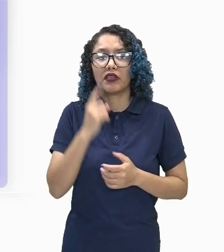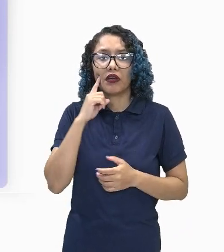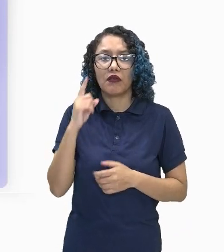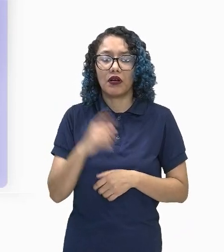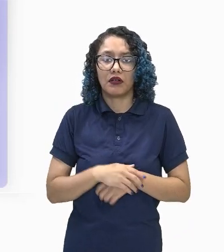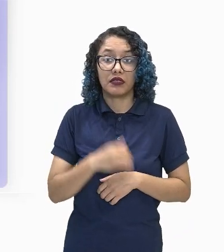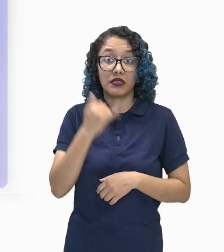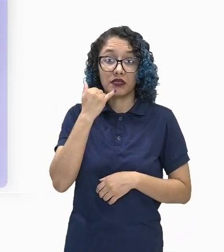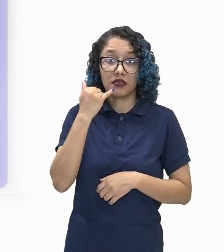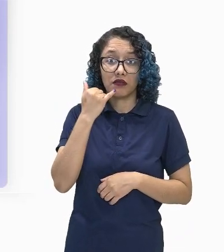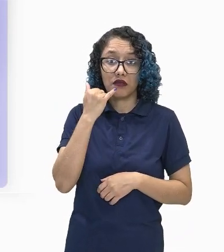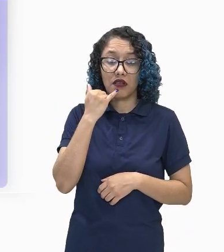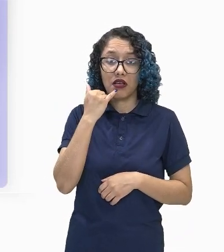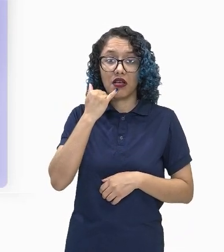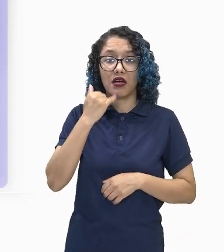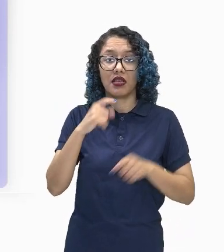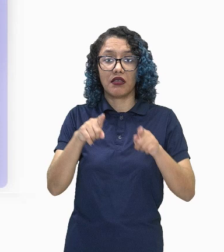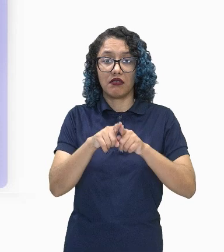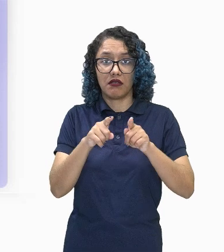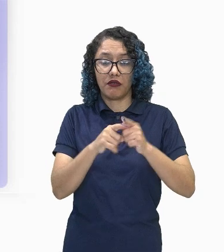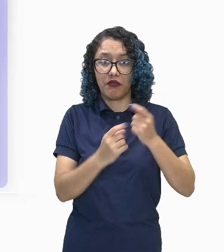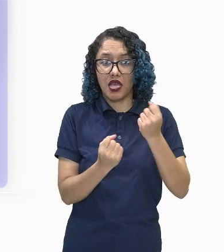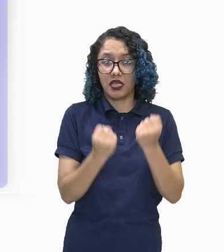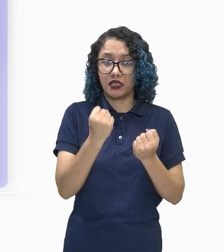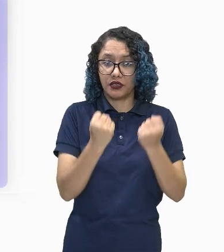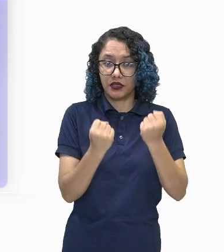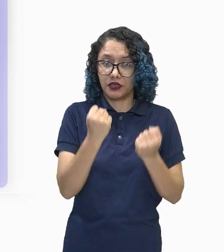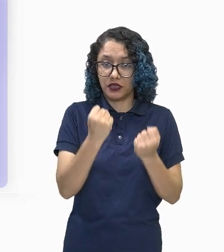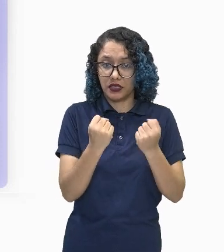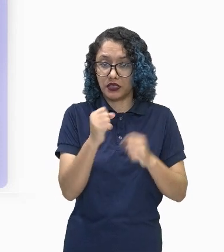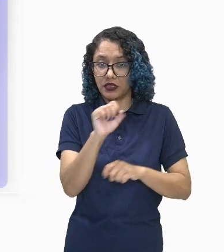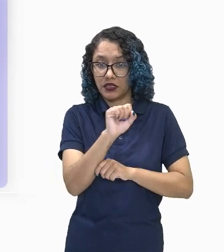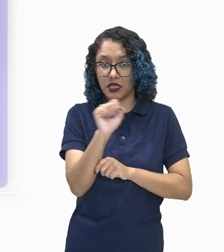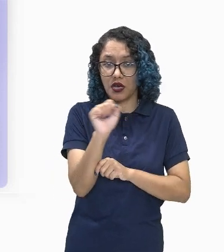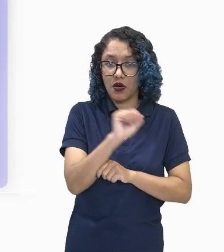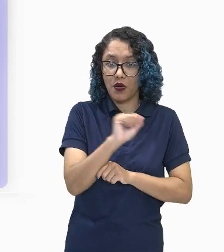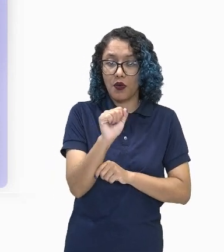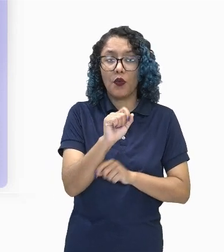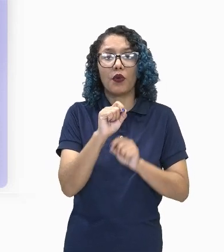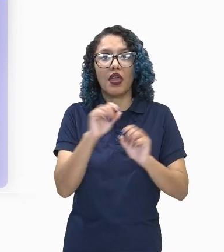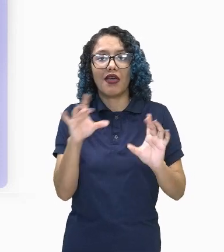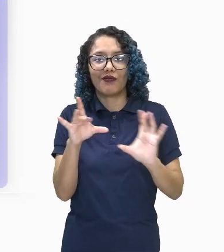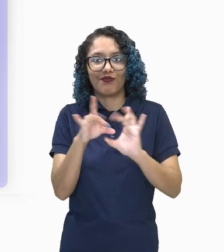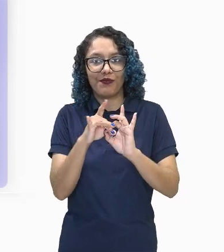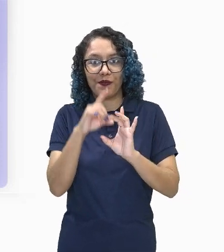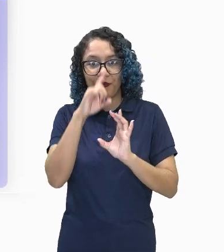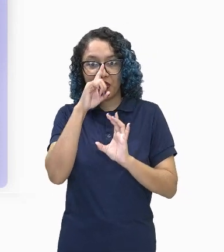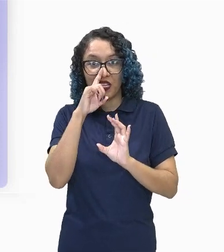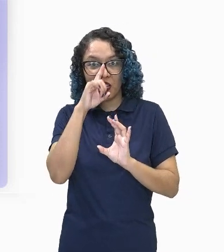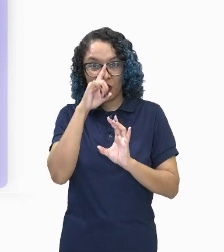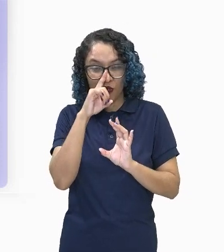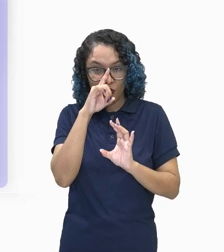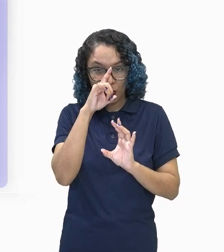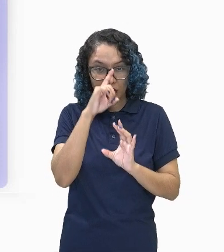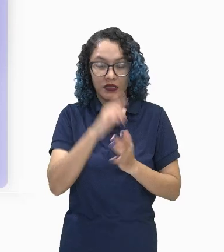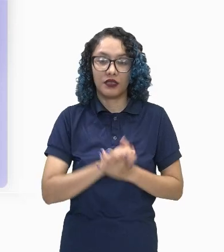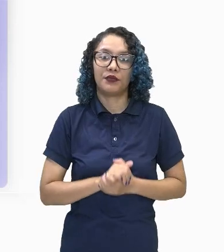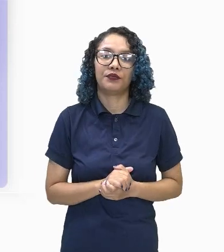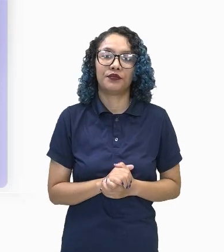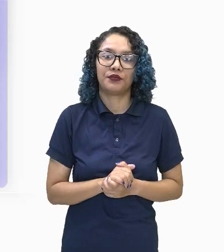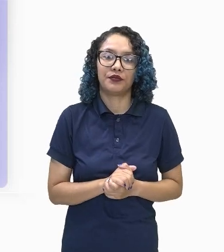celular e direção, uma ligação perigosa. Será que, como fala-se